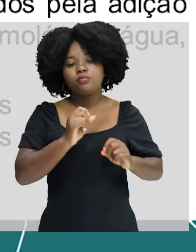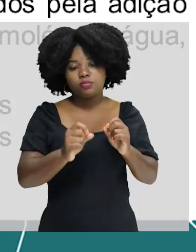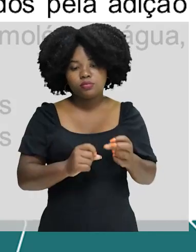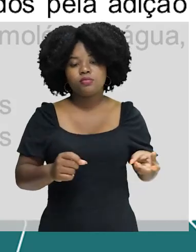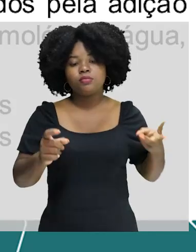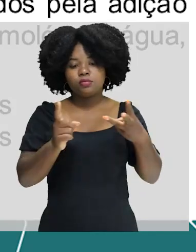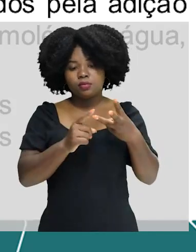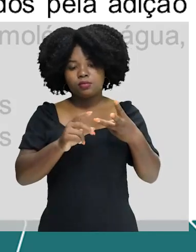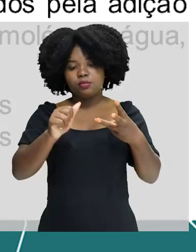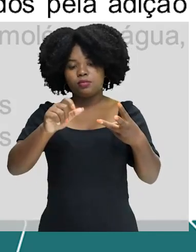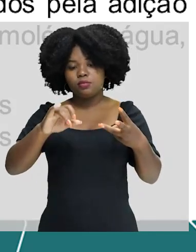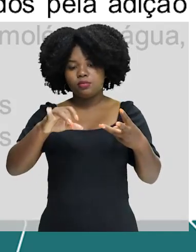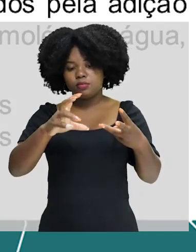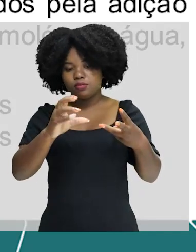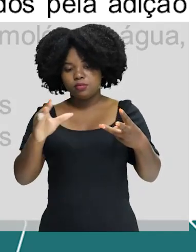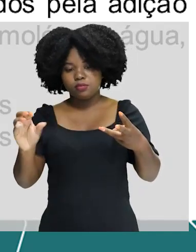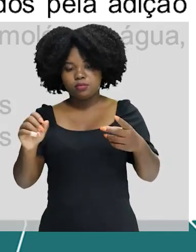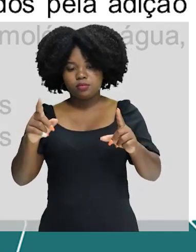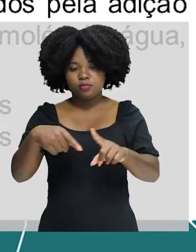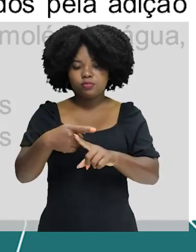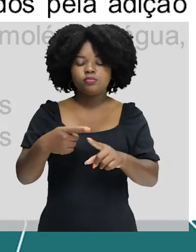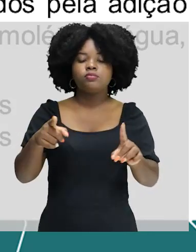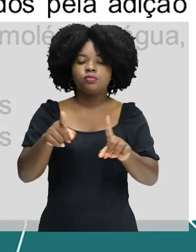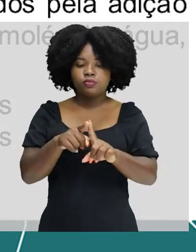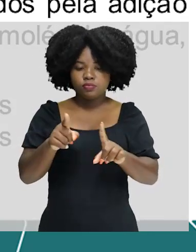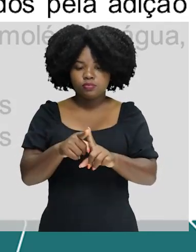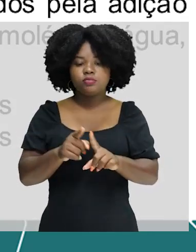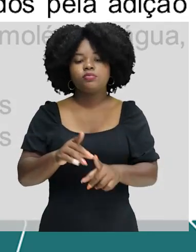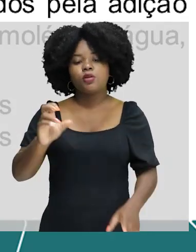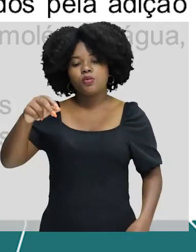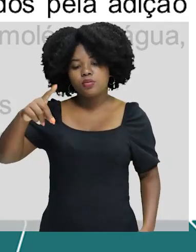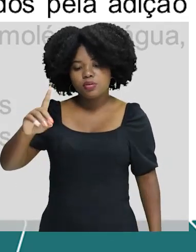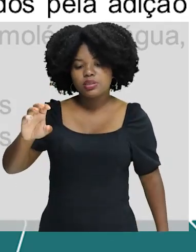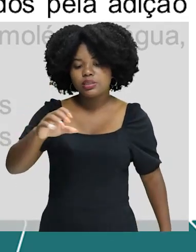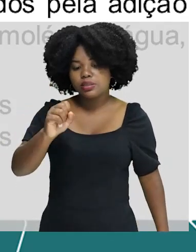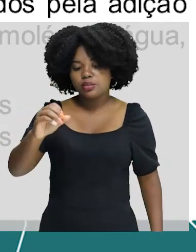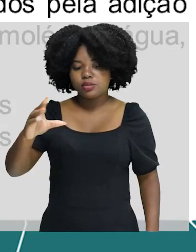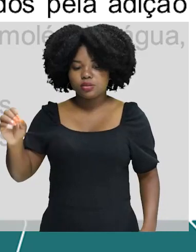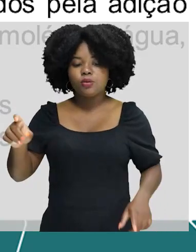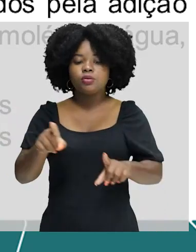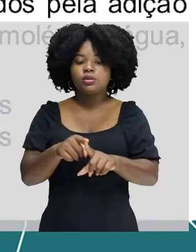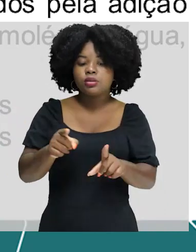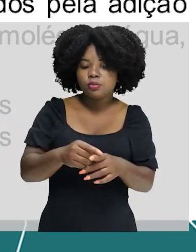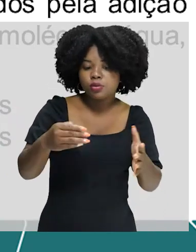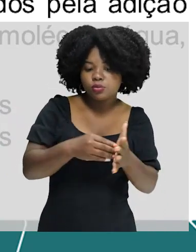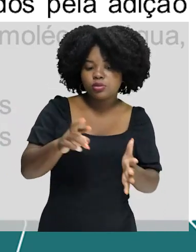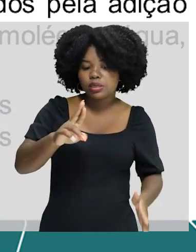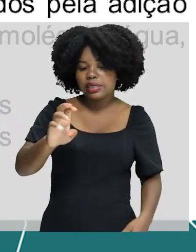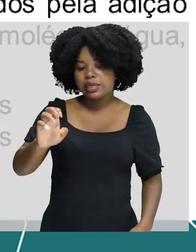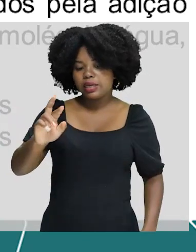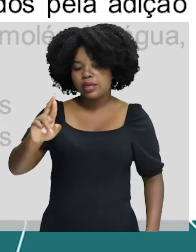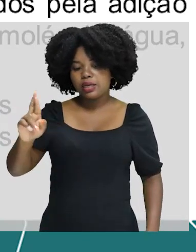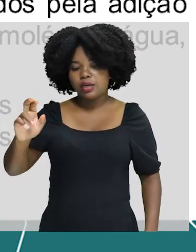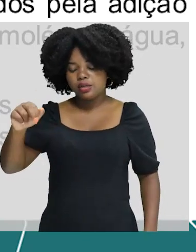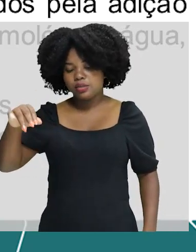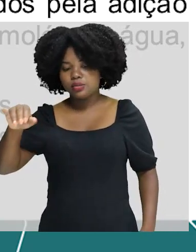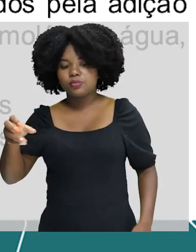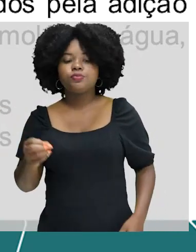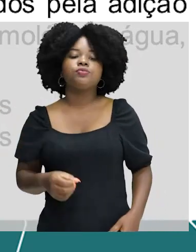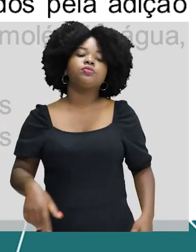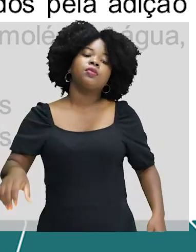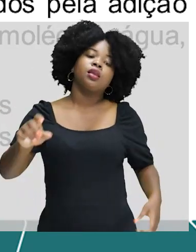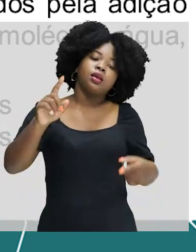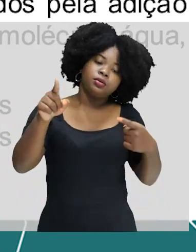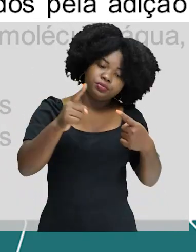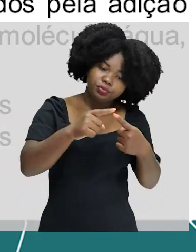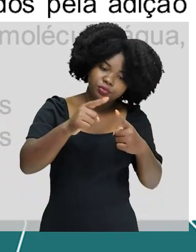polímeros de adição, os polímeros de condensação e os polímeros de rearranjo. A adição, né, o nome